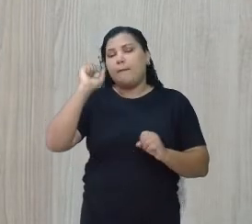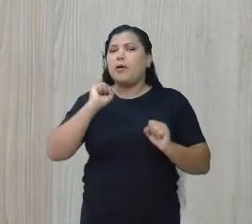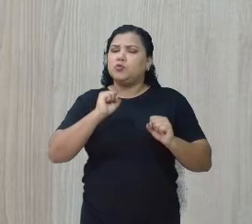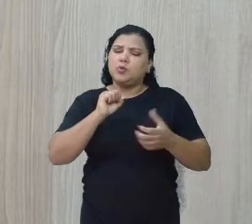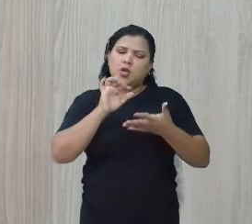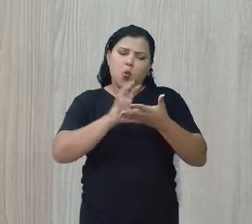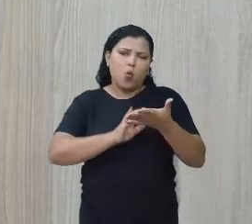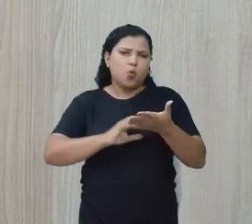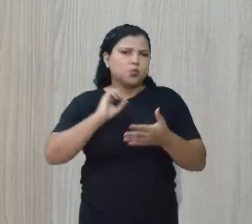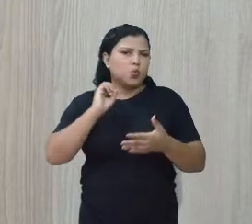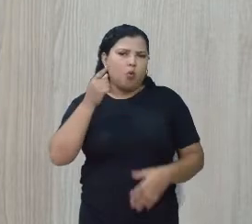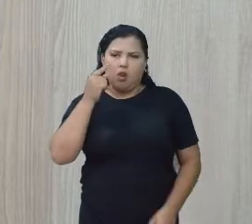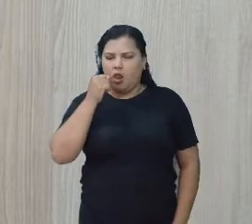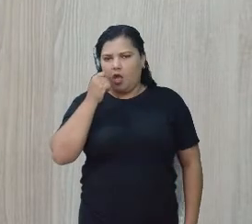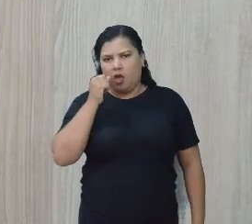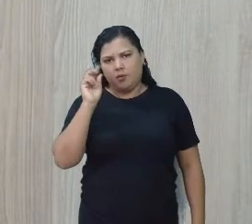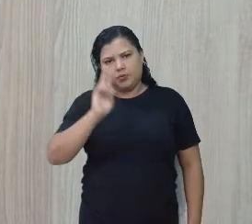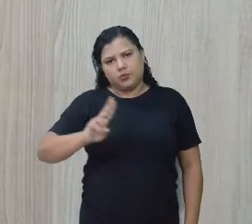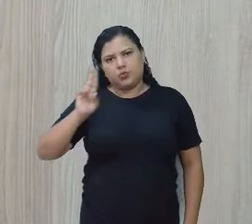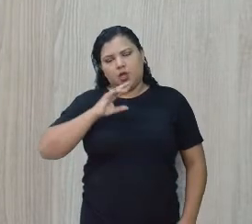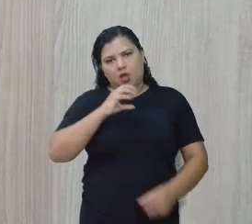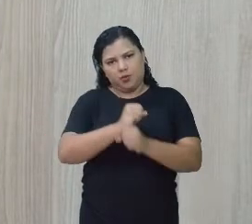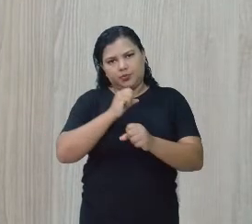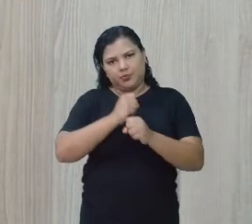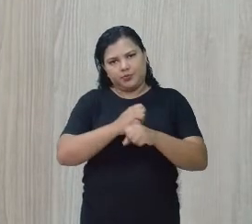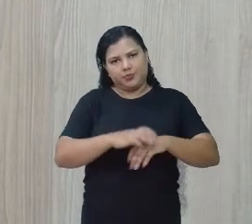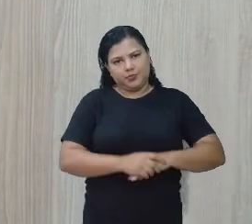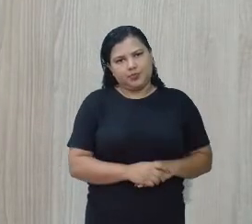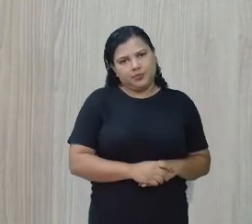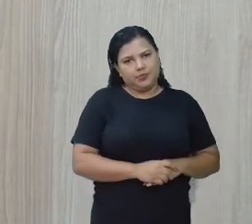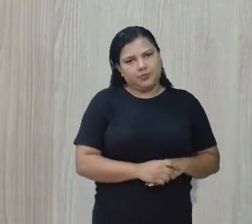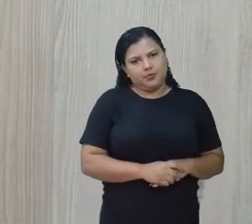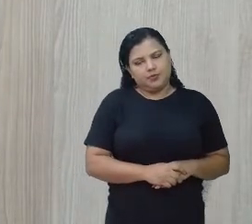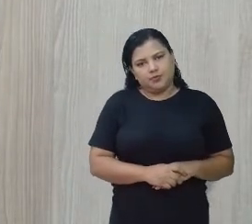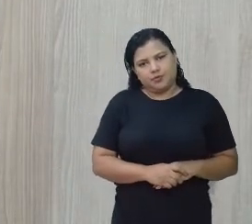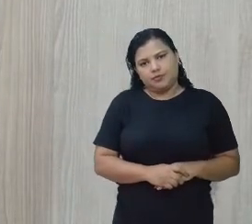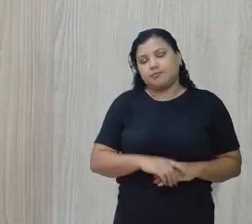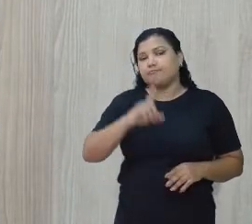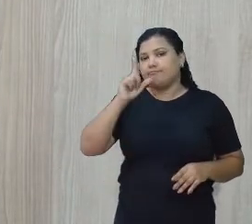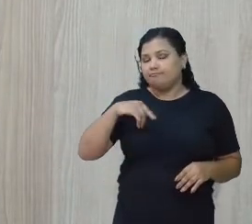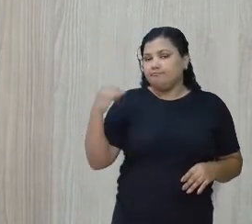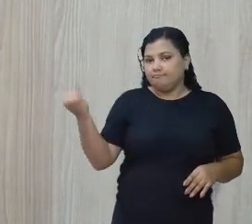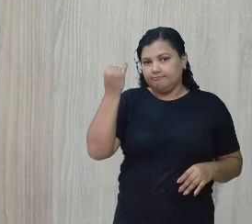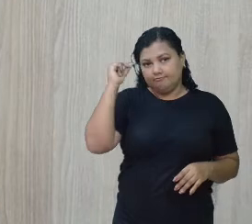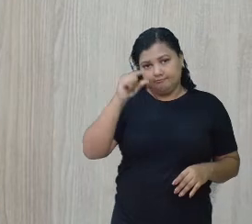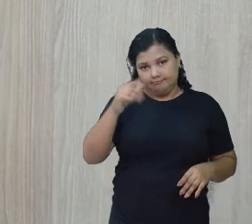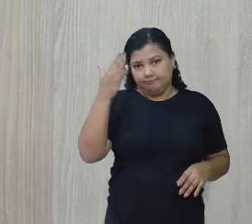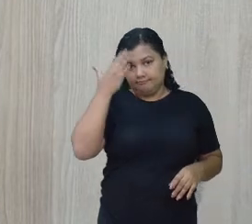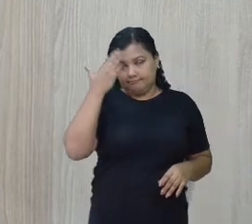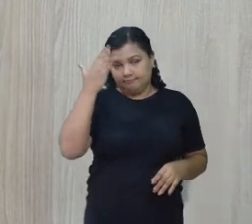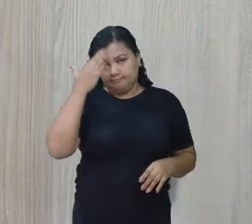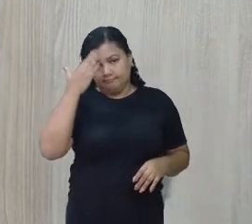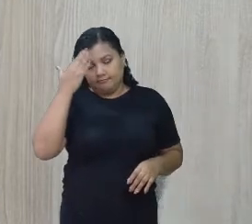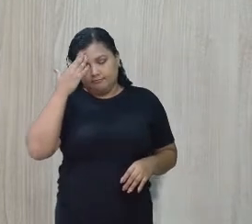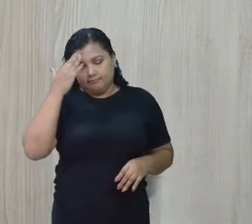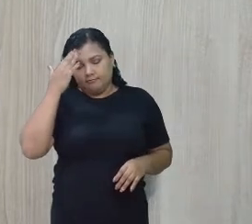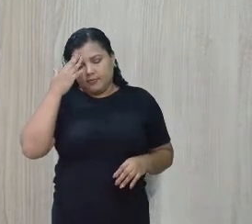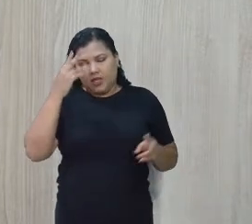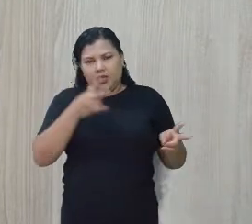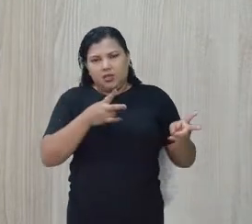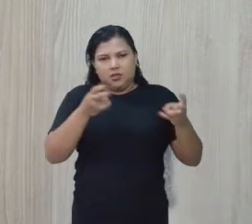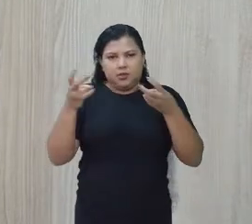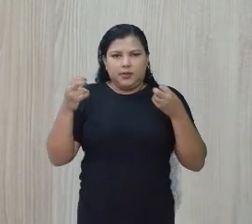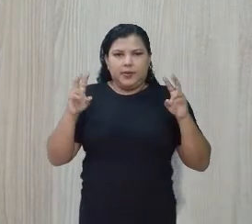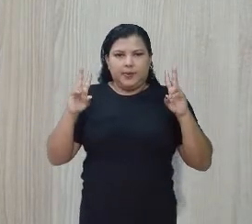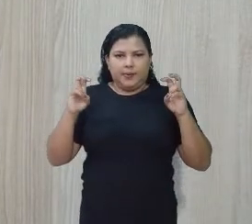calculadora ou com o lápis, né? Fazendo os cálculos. Então, é importante que você entenda e note essa